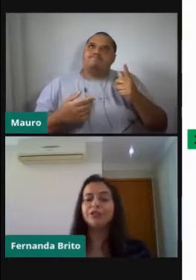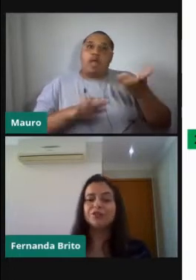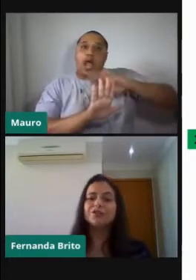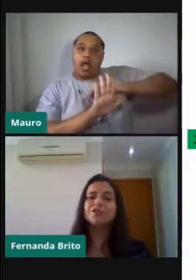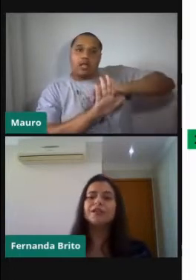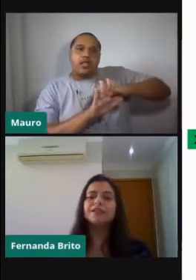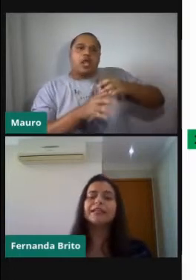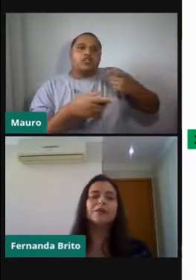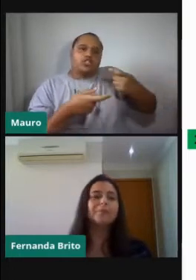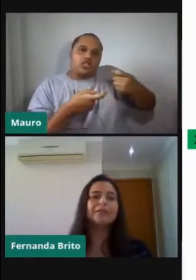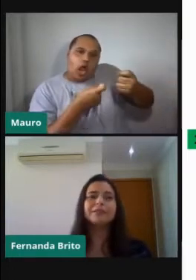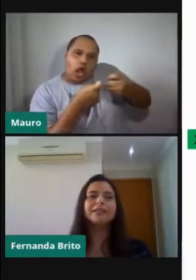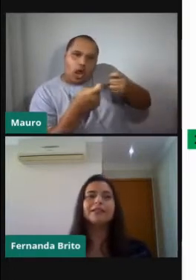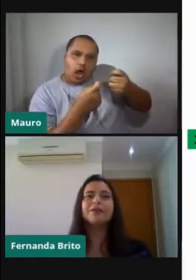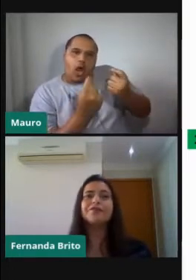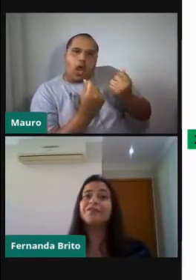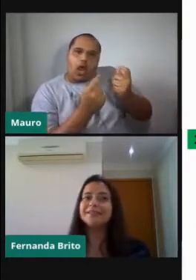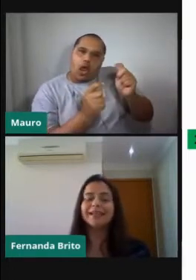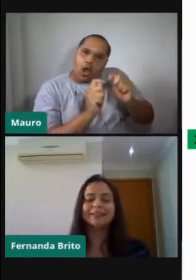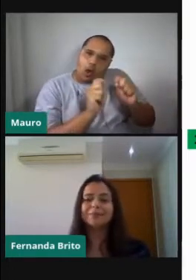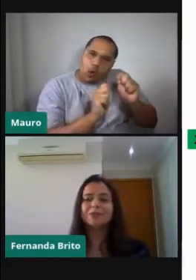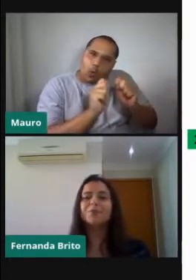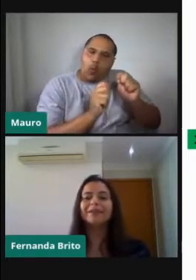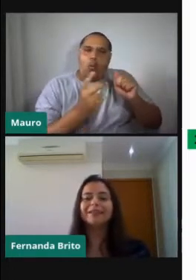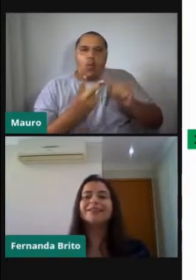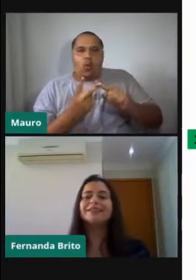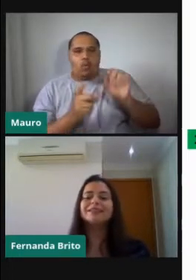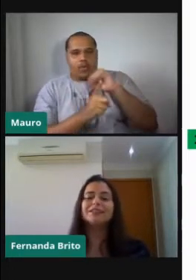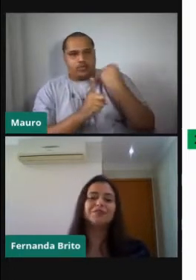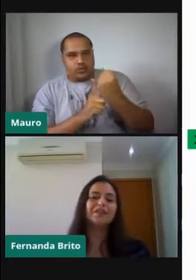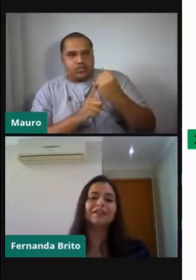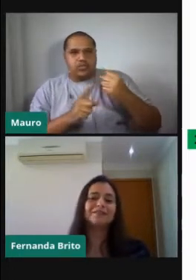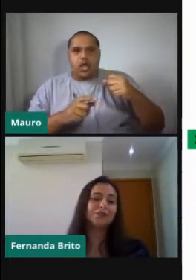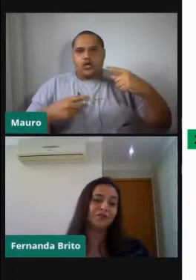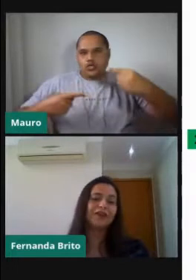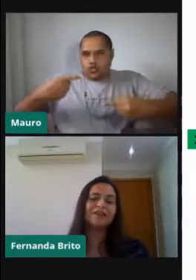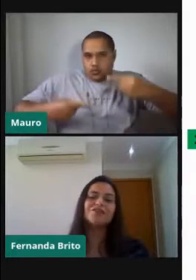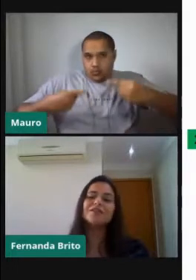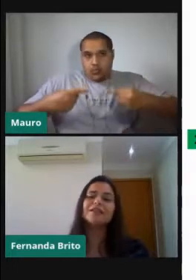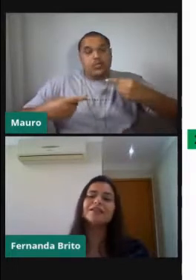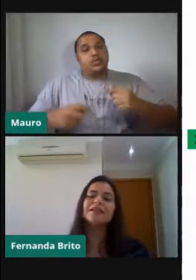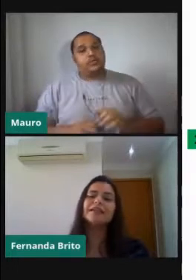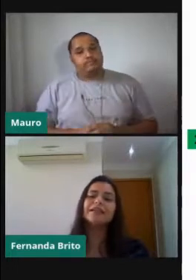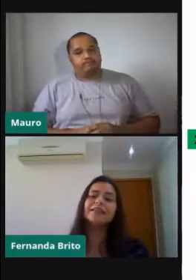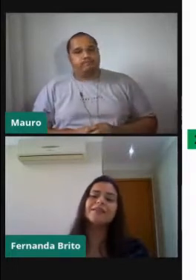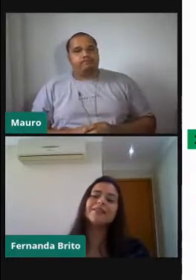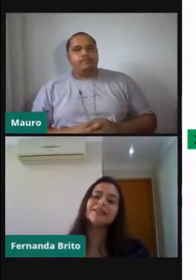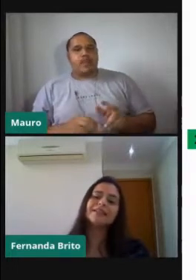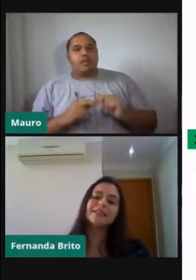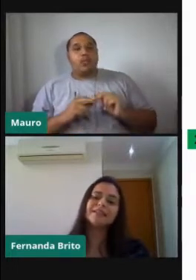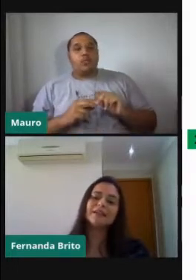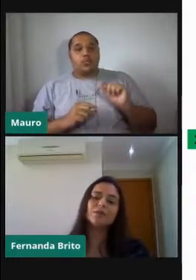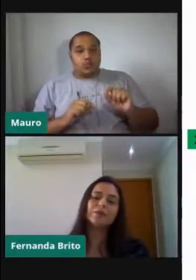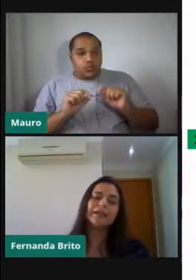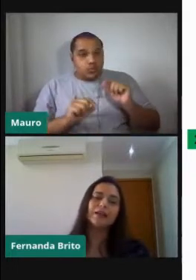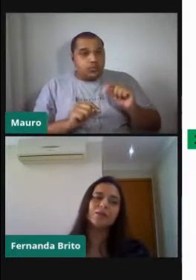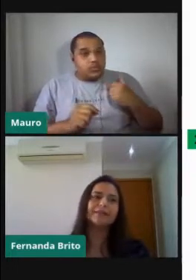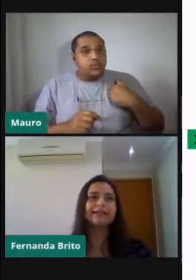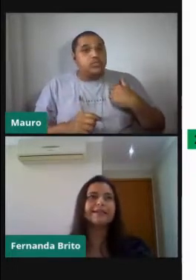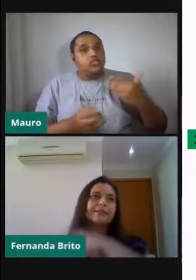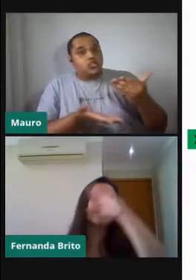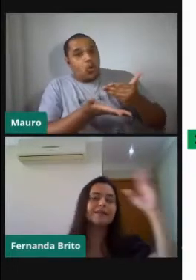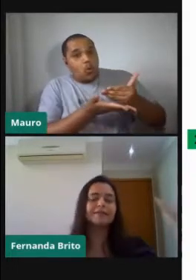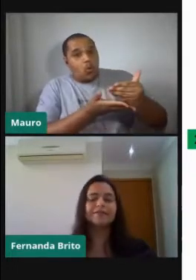sociais e políticas, né? Então, a pandemia ela não é vivenciada da mesma maneira nas diferentes esferas, né? Então, essa vacinação,